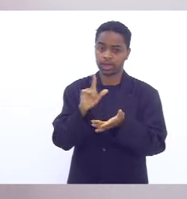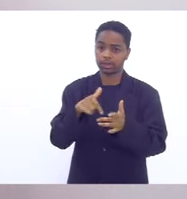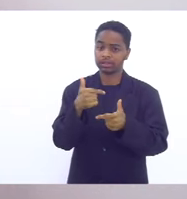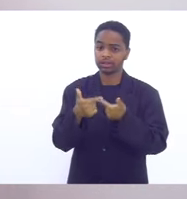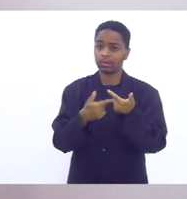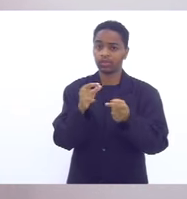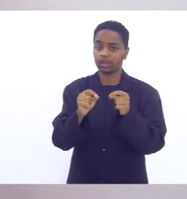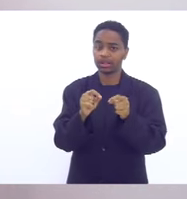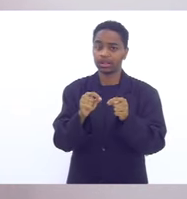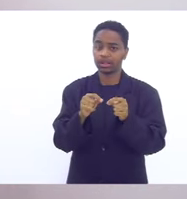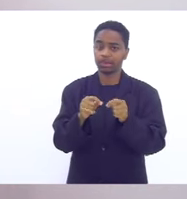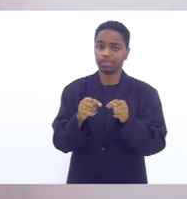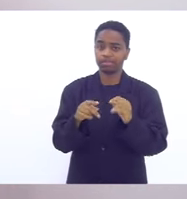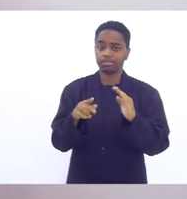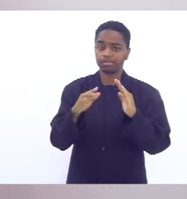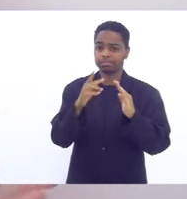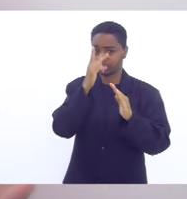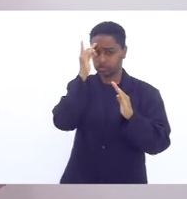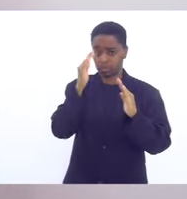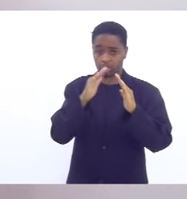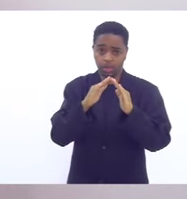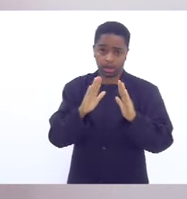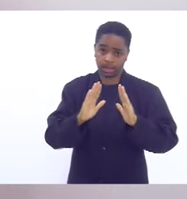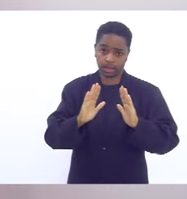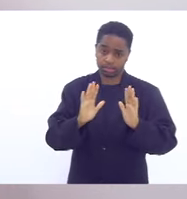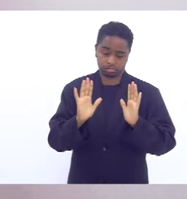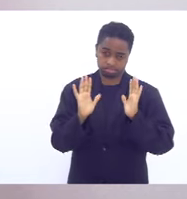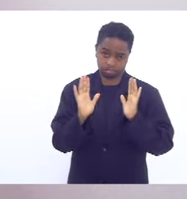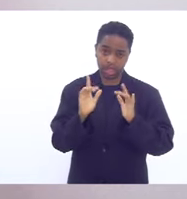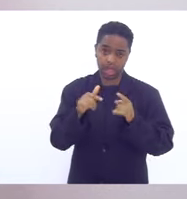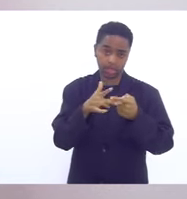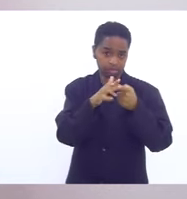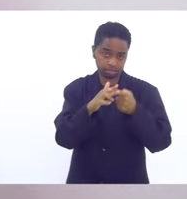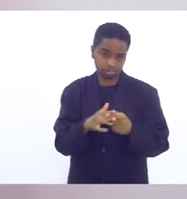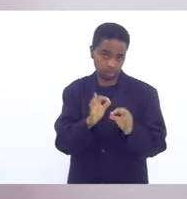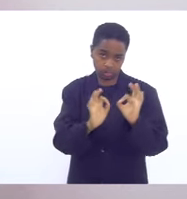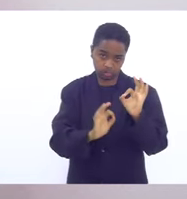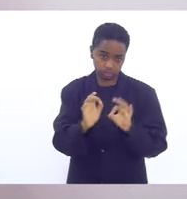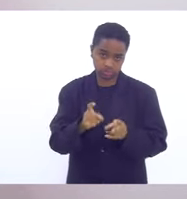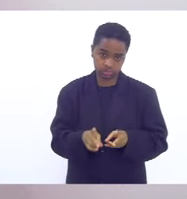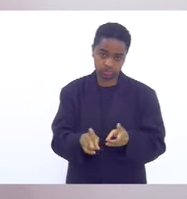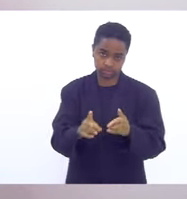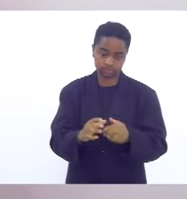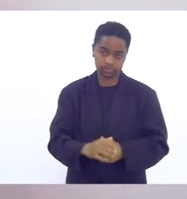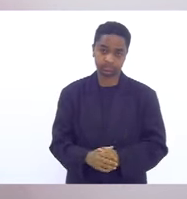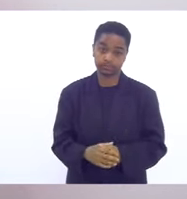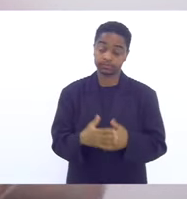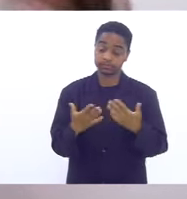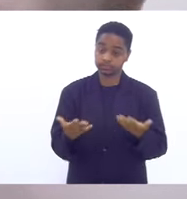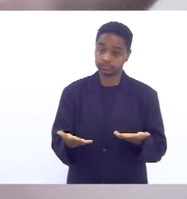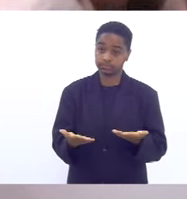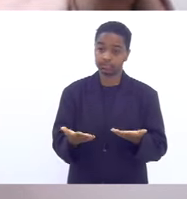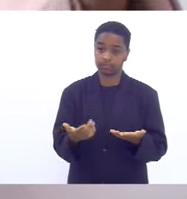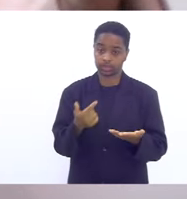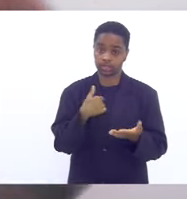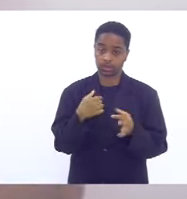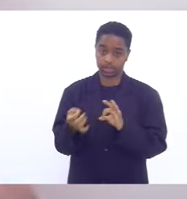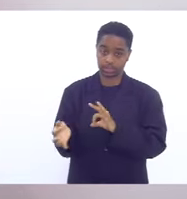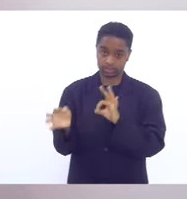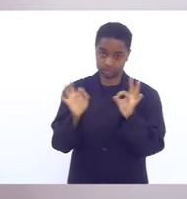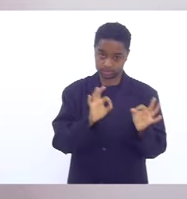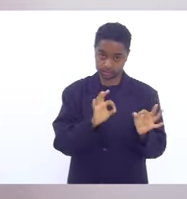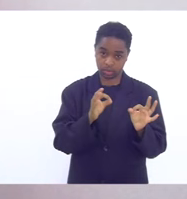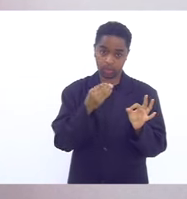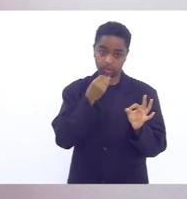de casa, não é? A manutenção. Então, eu gostaria, eu assisti, não é,